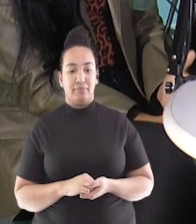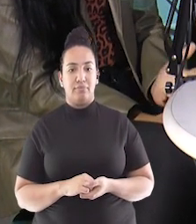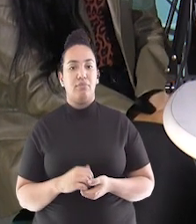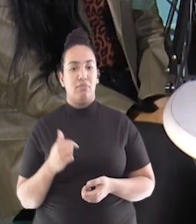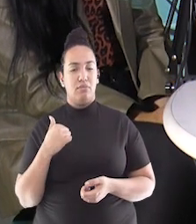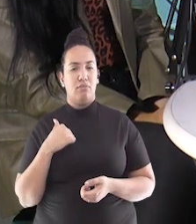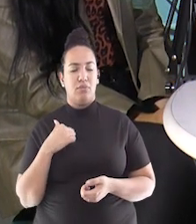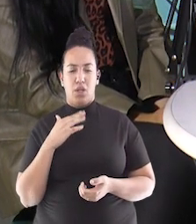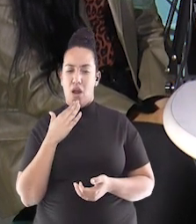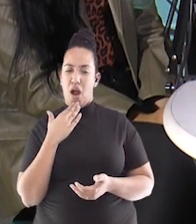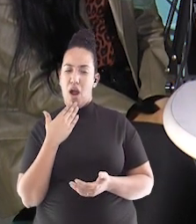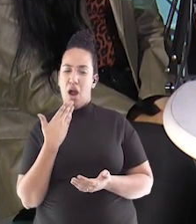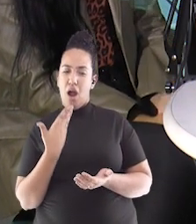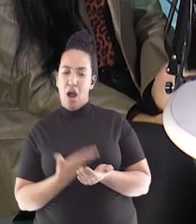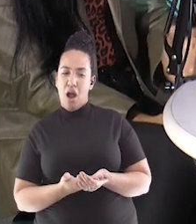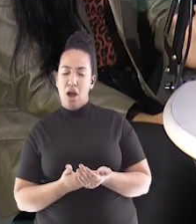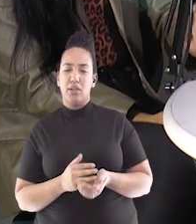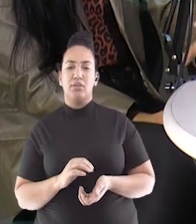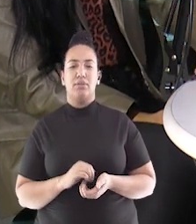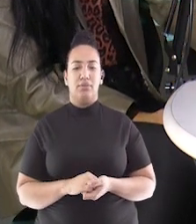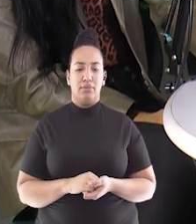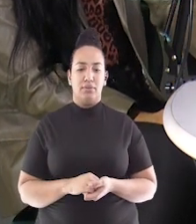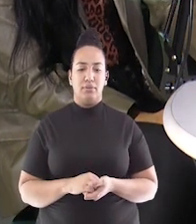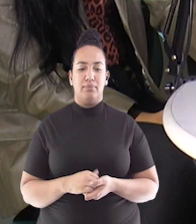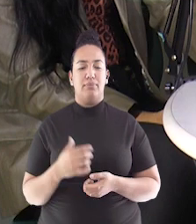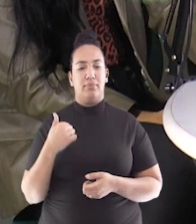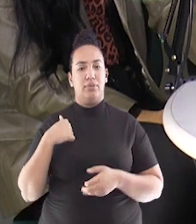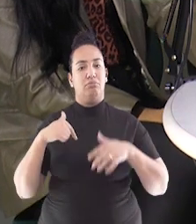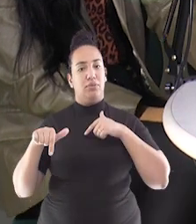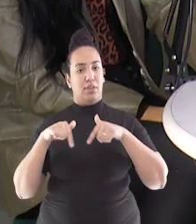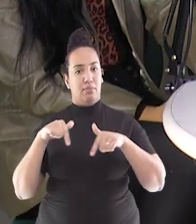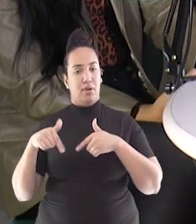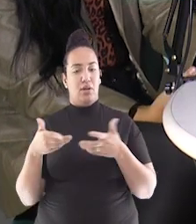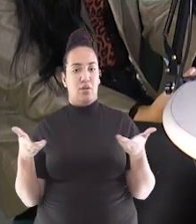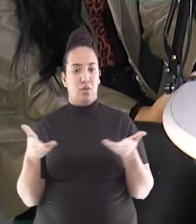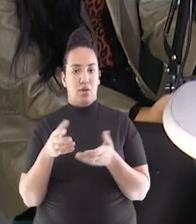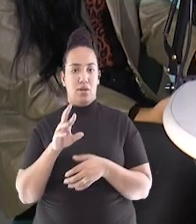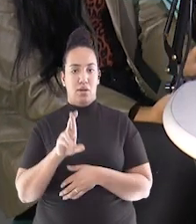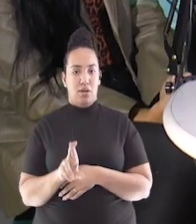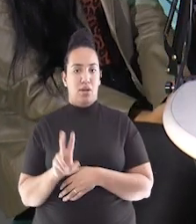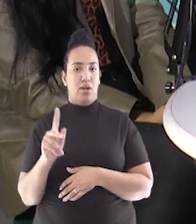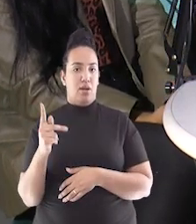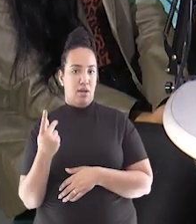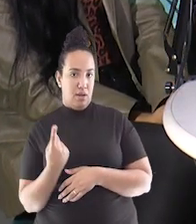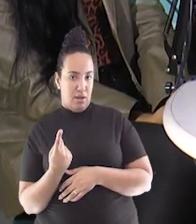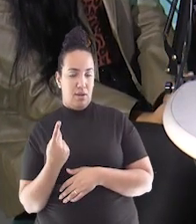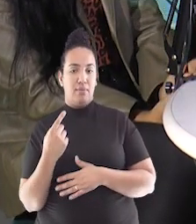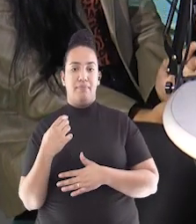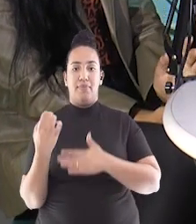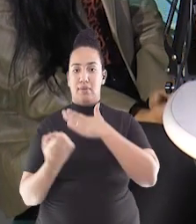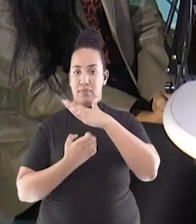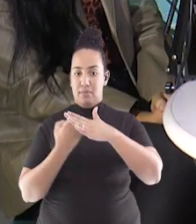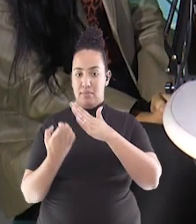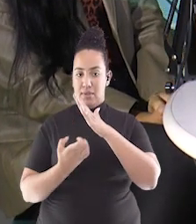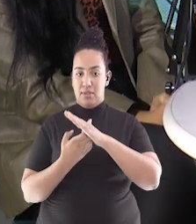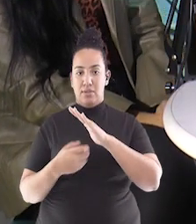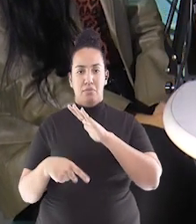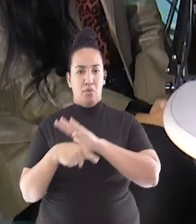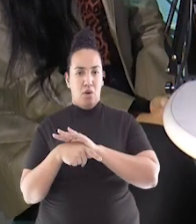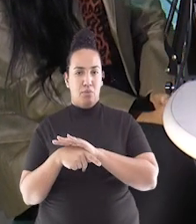fiquei, muito surpresa. Mas ali, eu tô trabalhando no RH agora, numa empresa de transportadora. Aham. O nome dela é